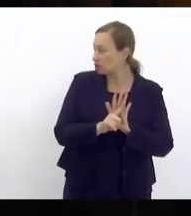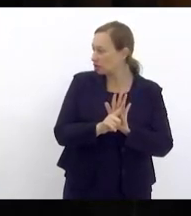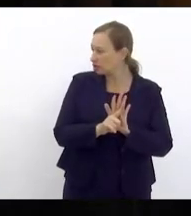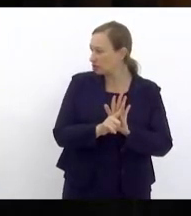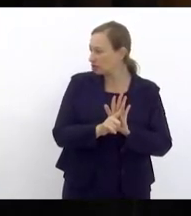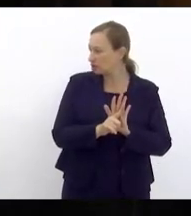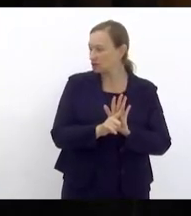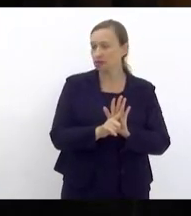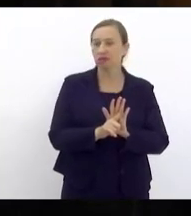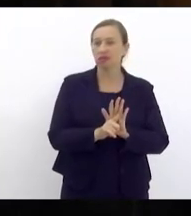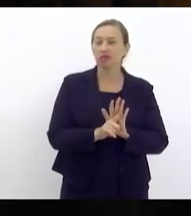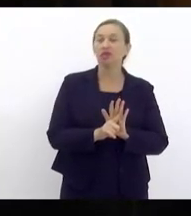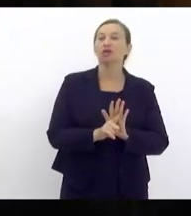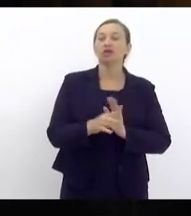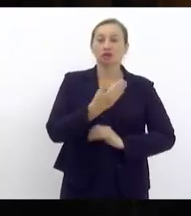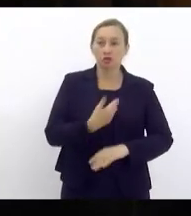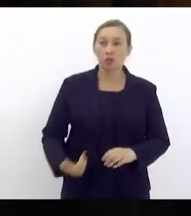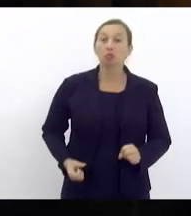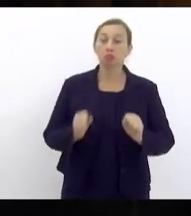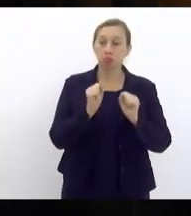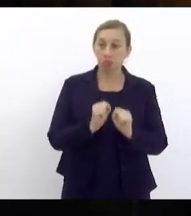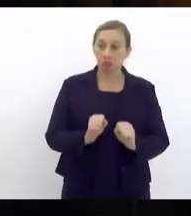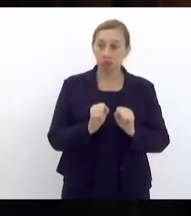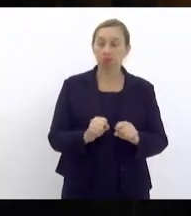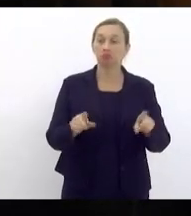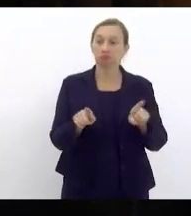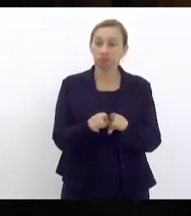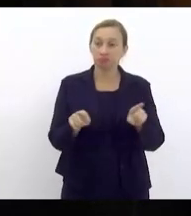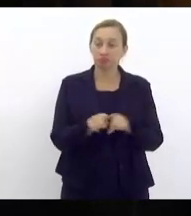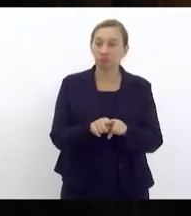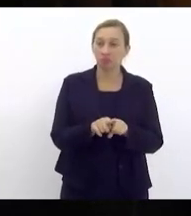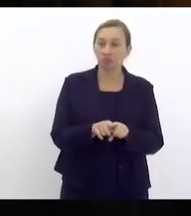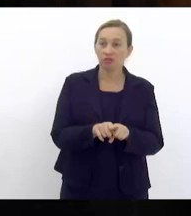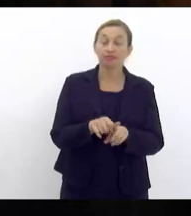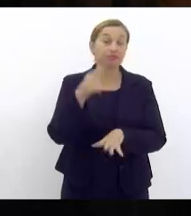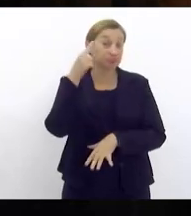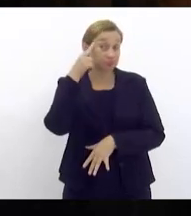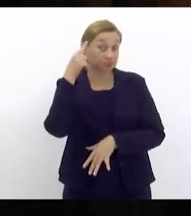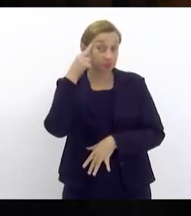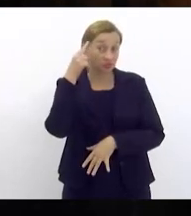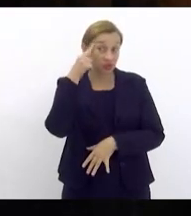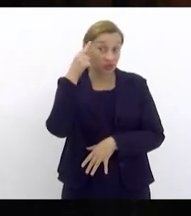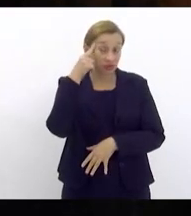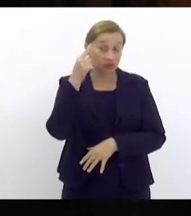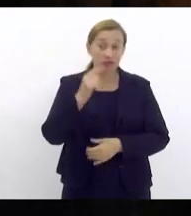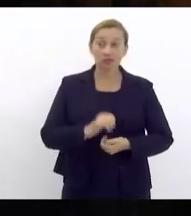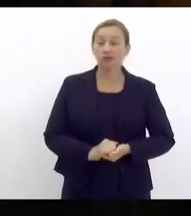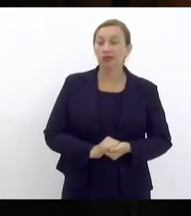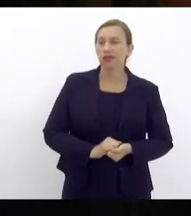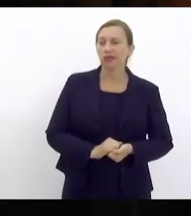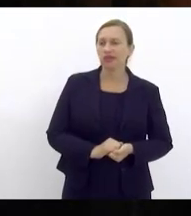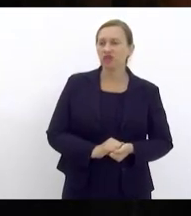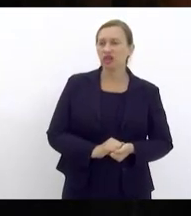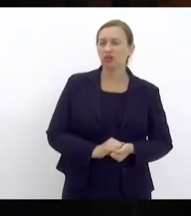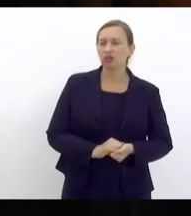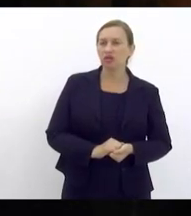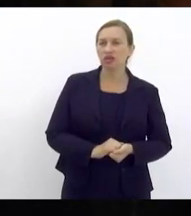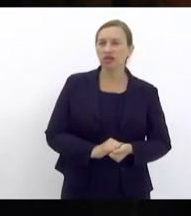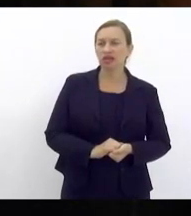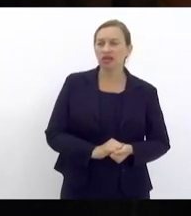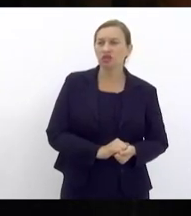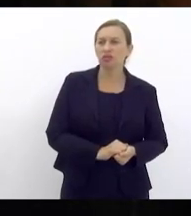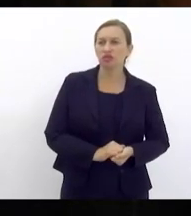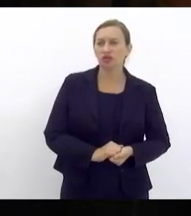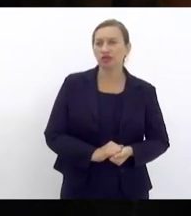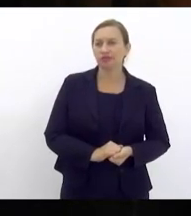possa também trazer uma expectativa uma reflexão sobre esse tema doa parte ao deputado